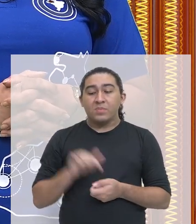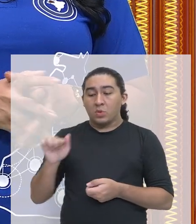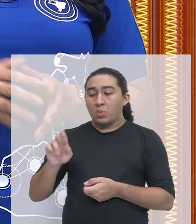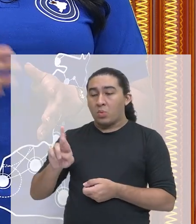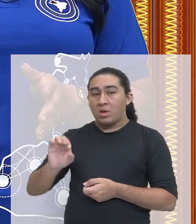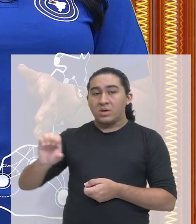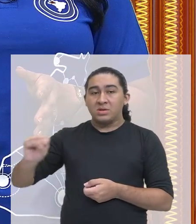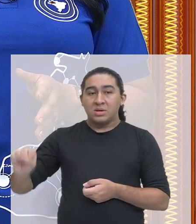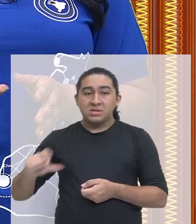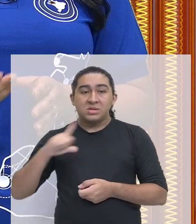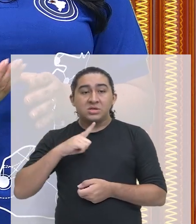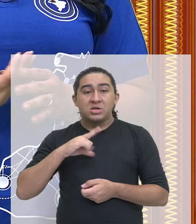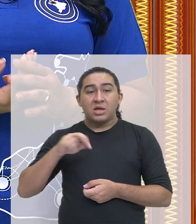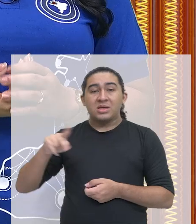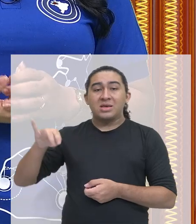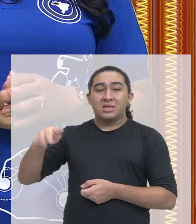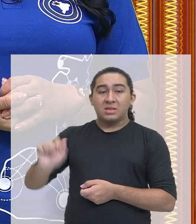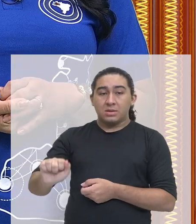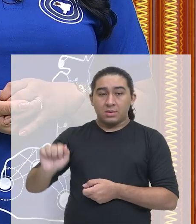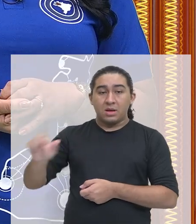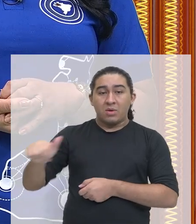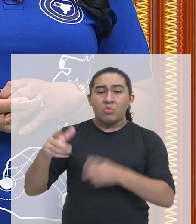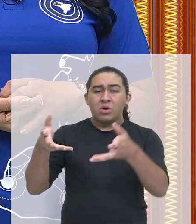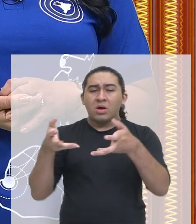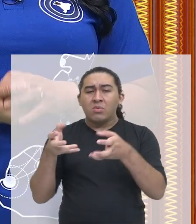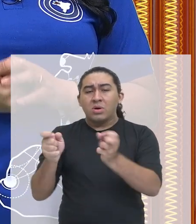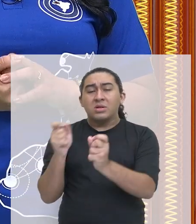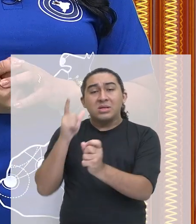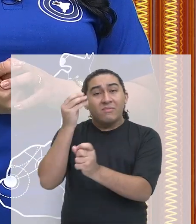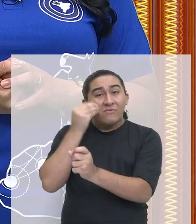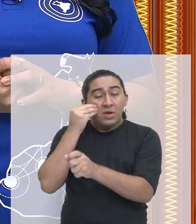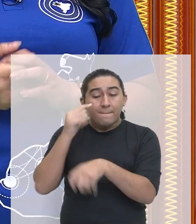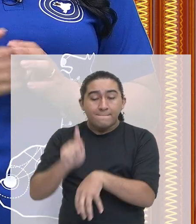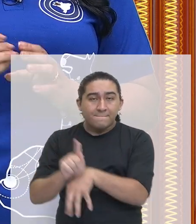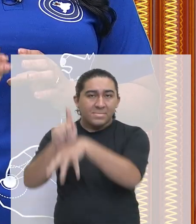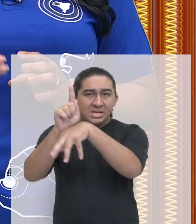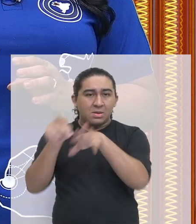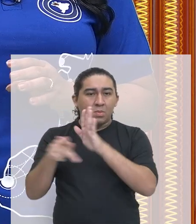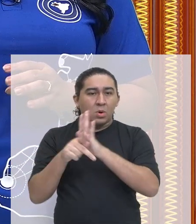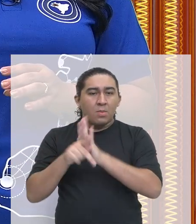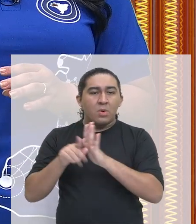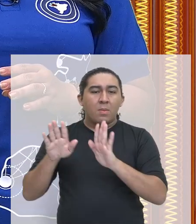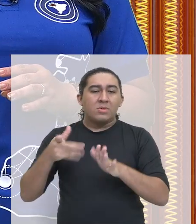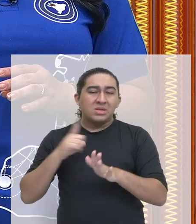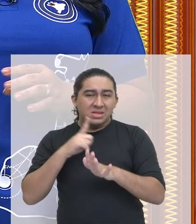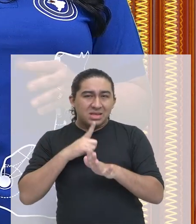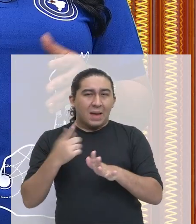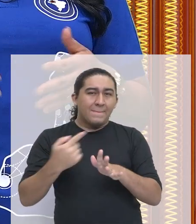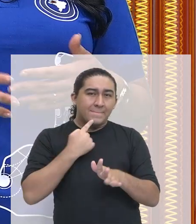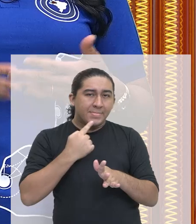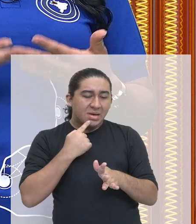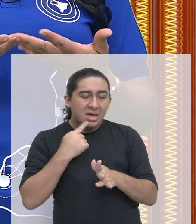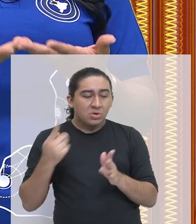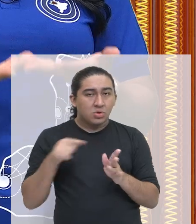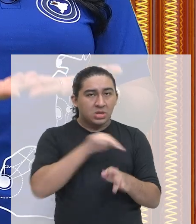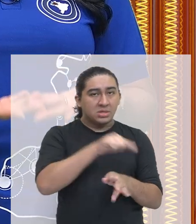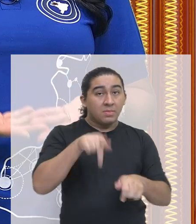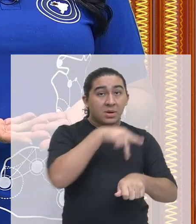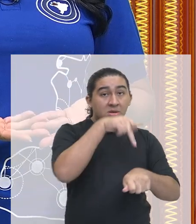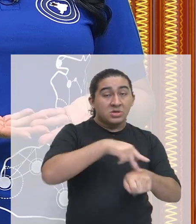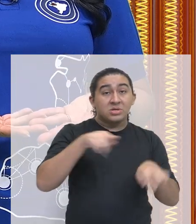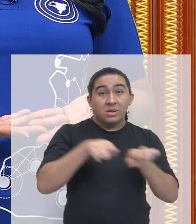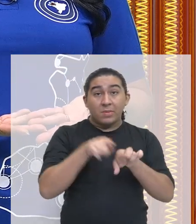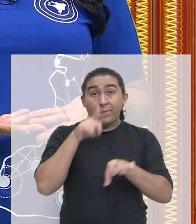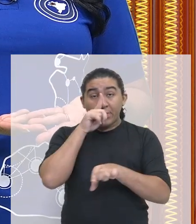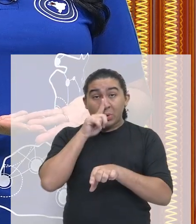liderada por Nikita Khrushchev, decidiu instalar mísseis balísticos de médio alcance em Cuba. E a